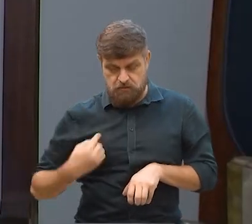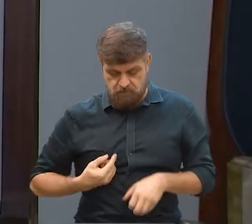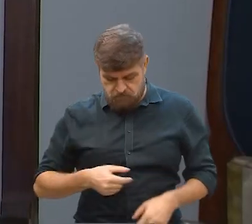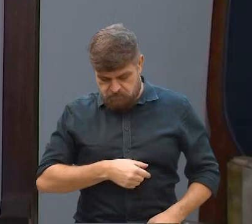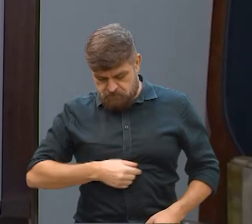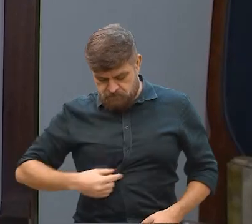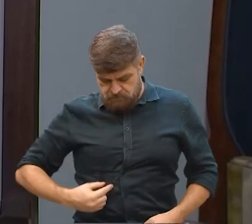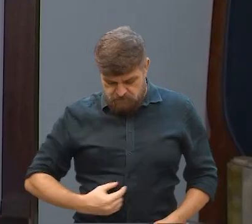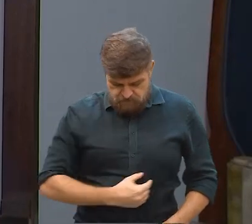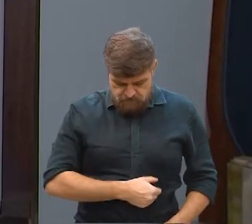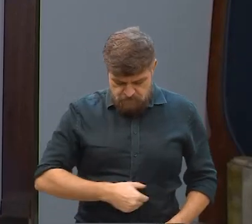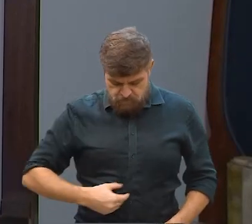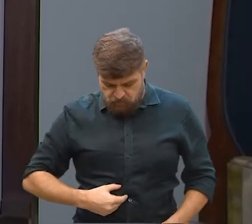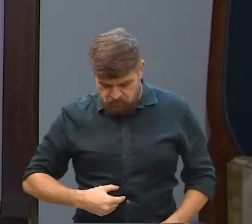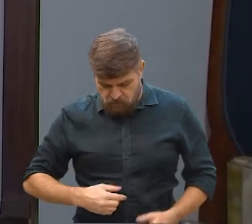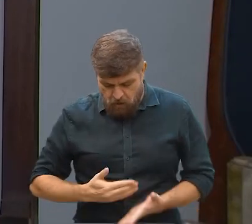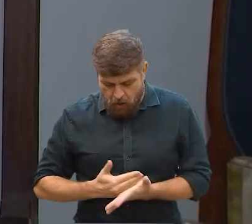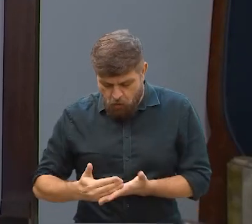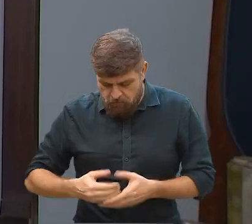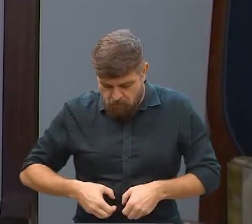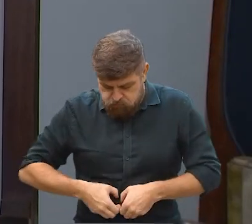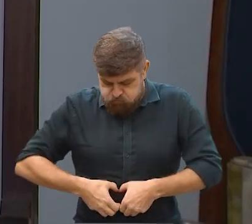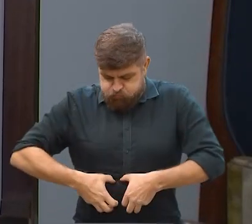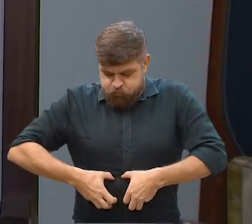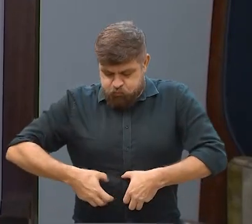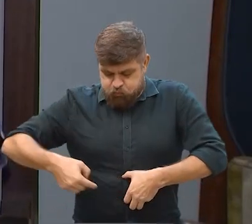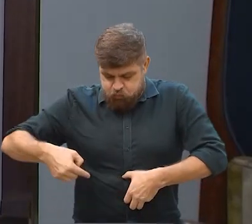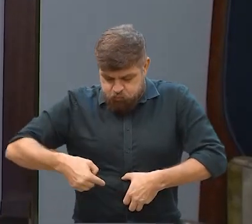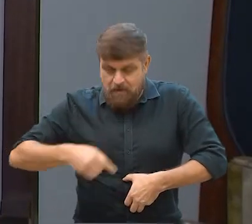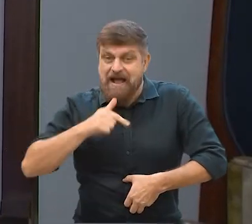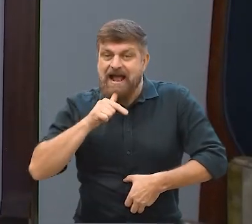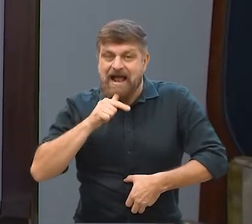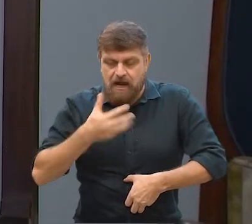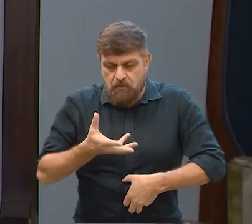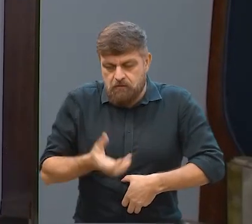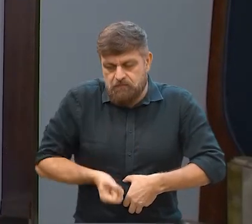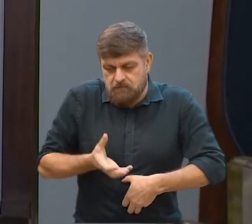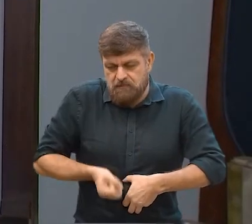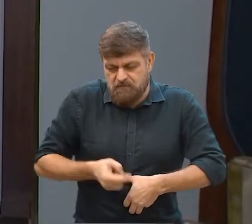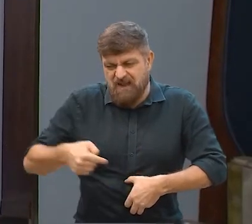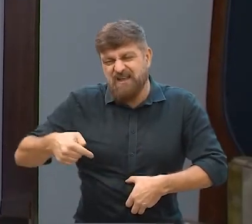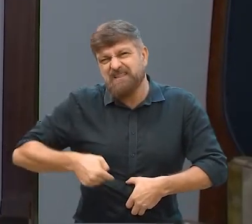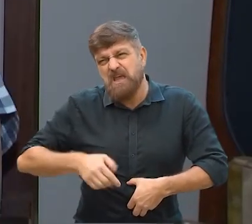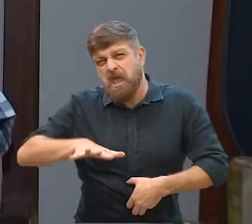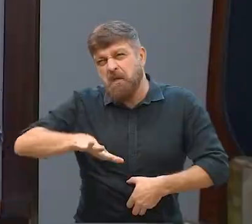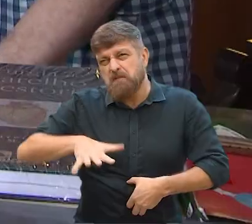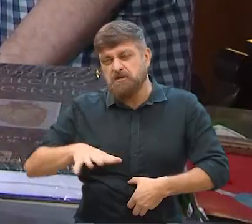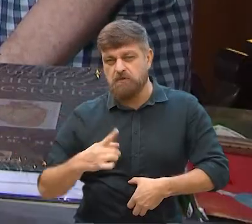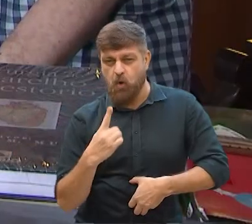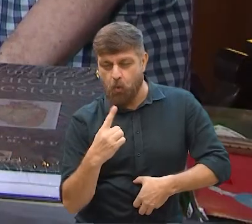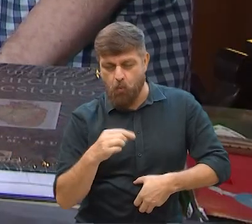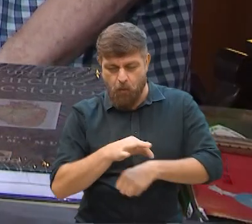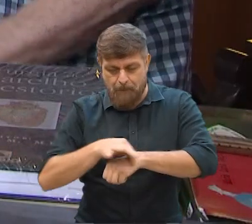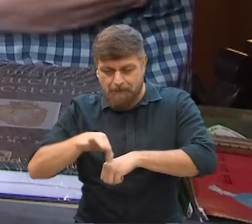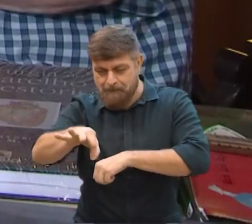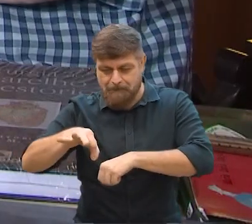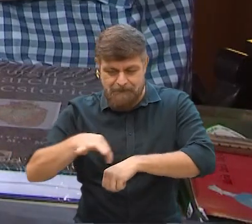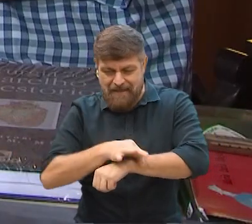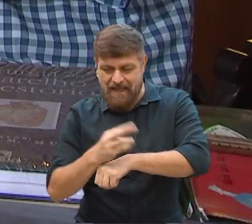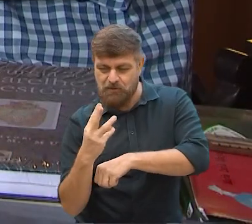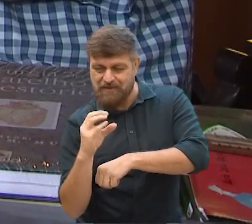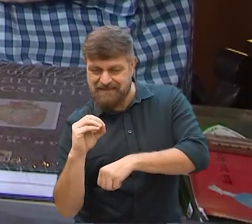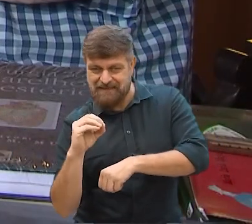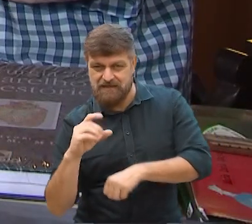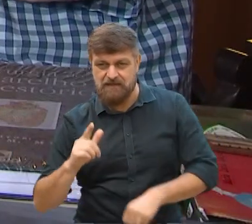chamamos, o fim do delgado, chega no intestino grosso. O intestino grosso ele tem 1,30 m mais ou menos. Né? Tem um